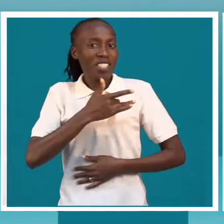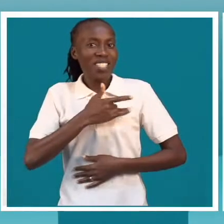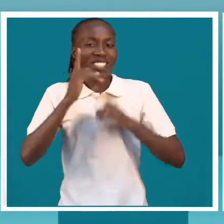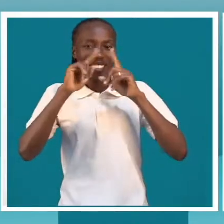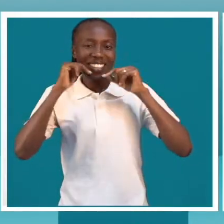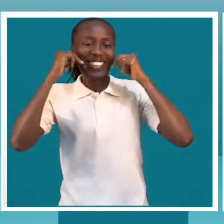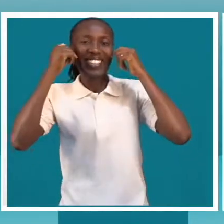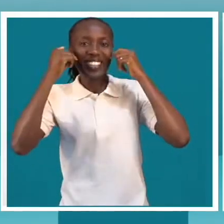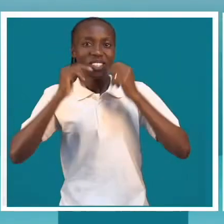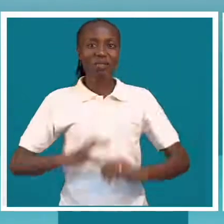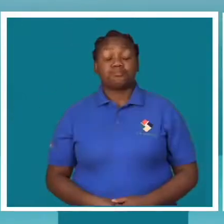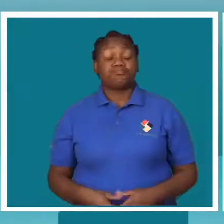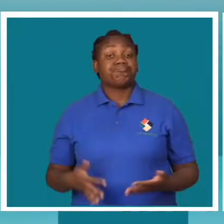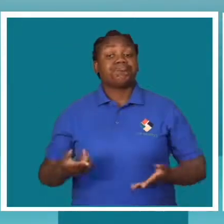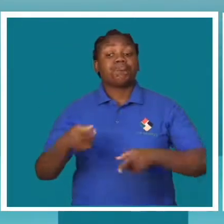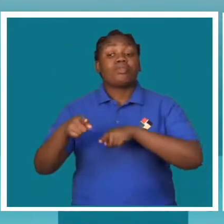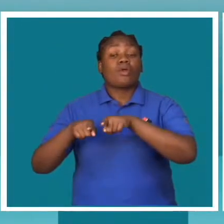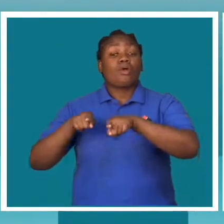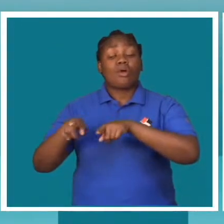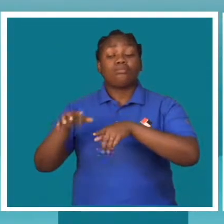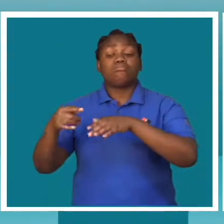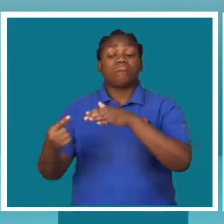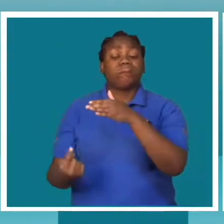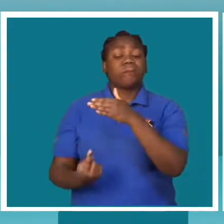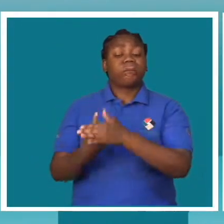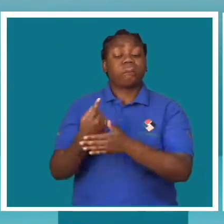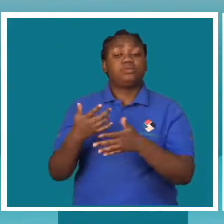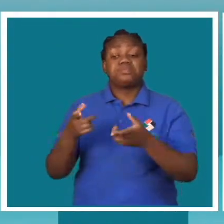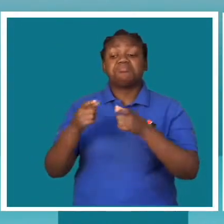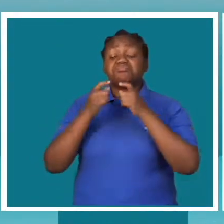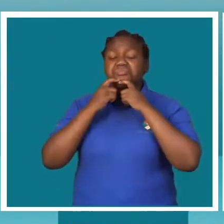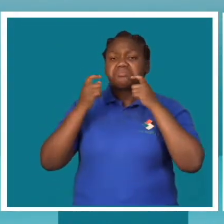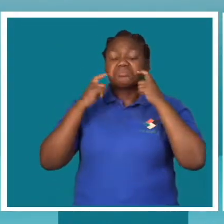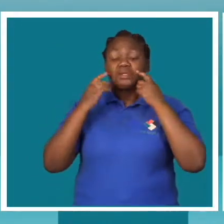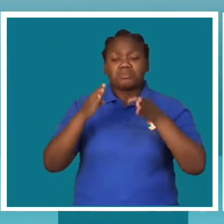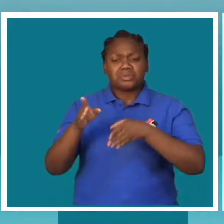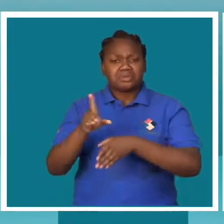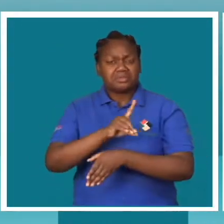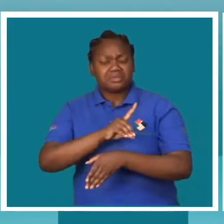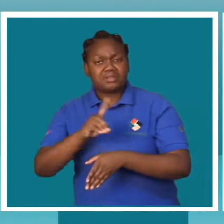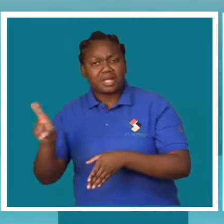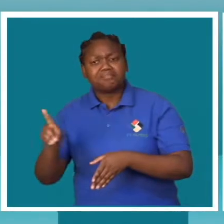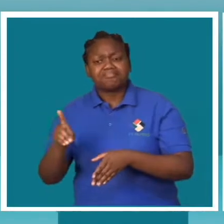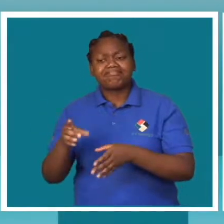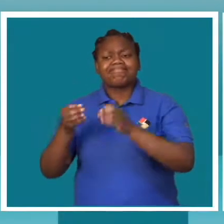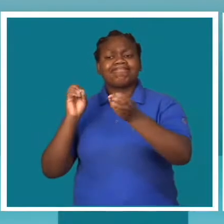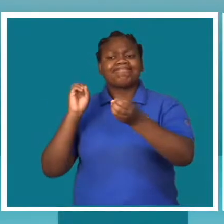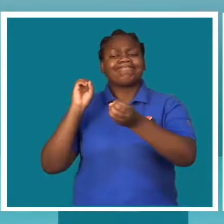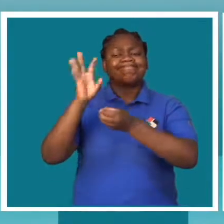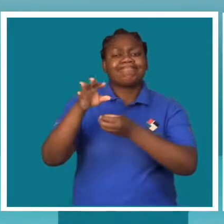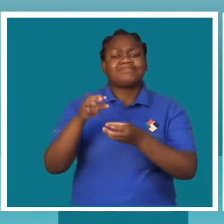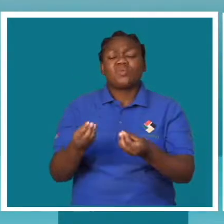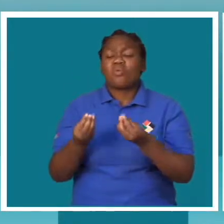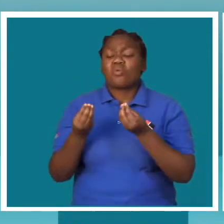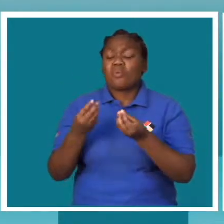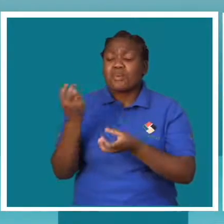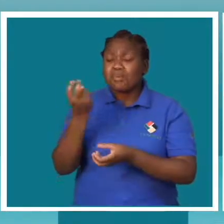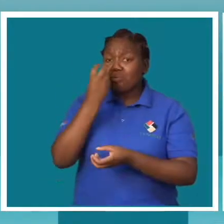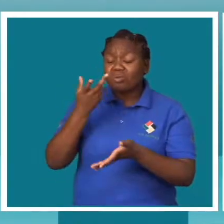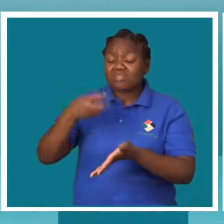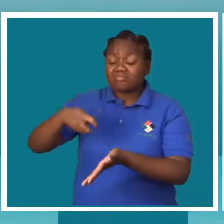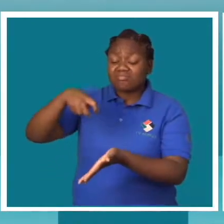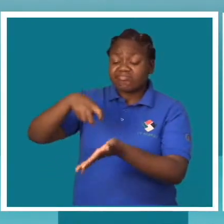e sempre tínhamos dado. Este torneio acontece numa altura em que Moçambique procura massificar a